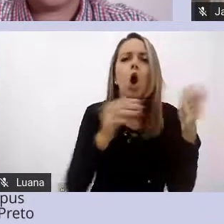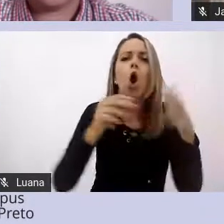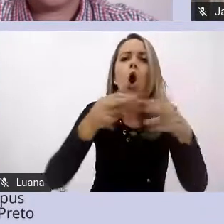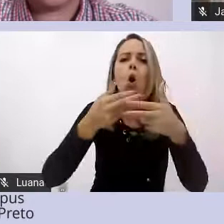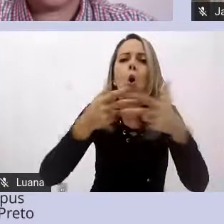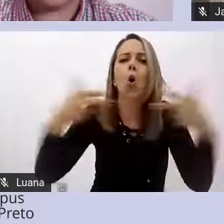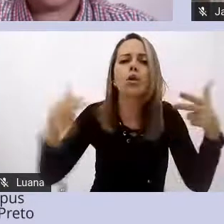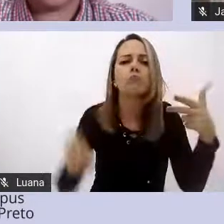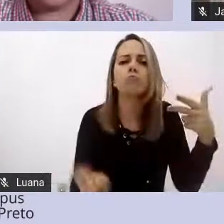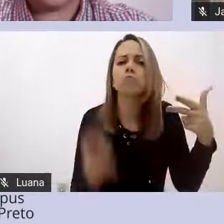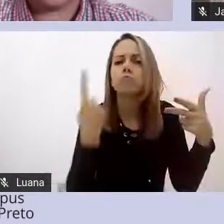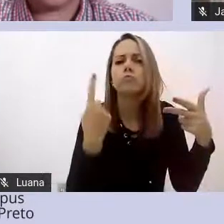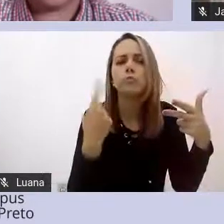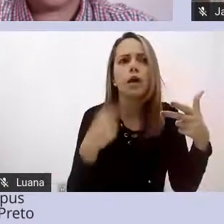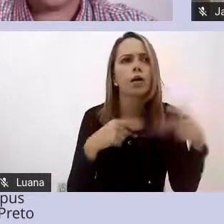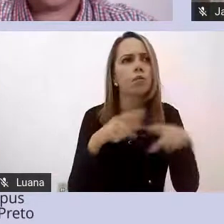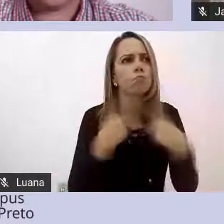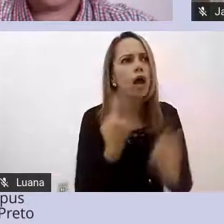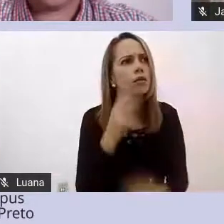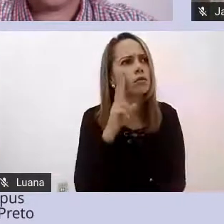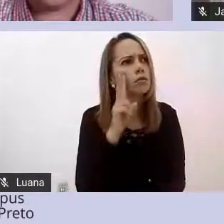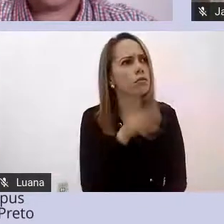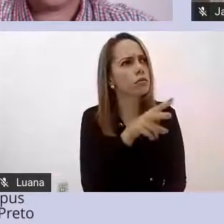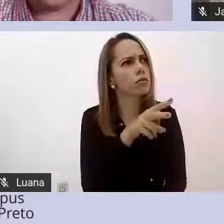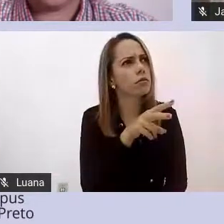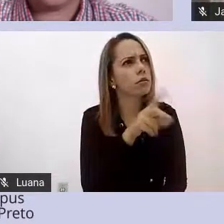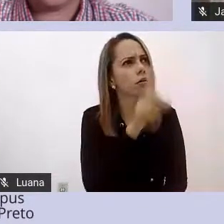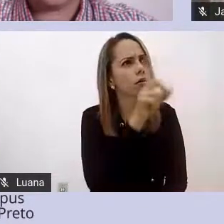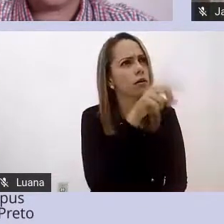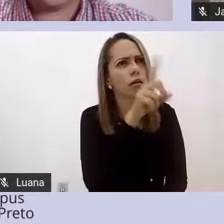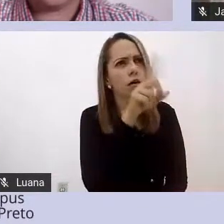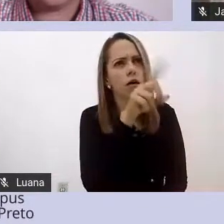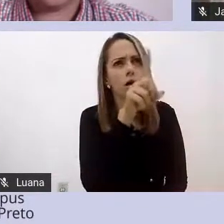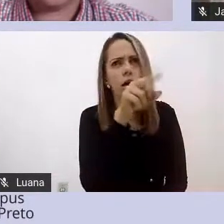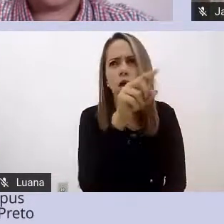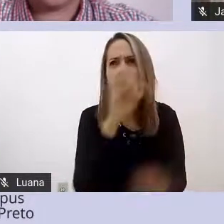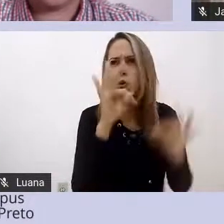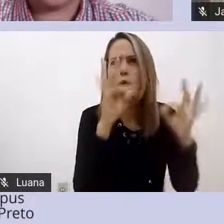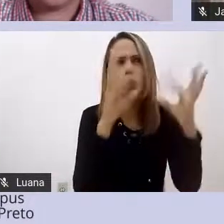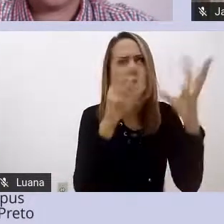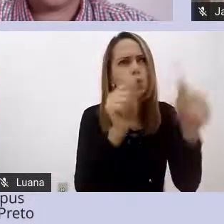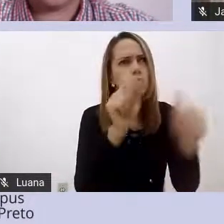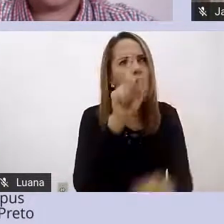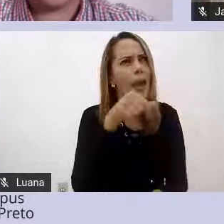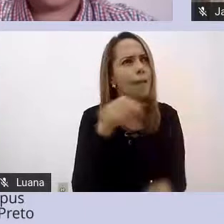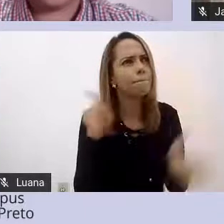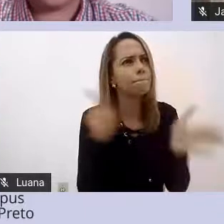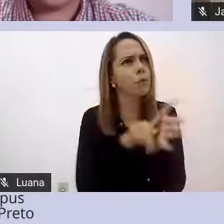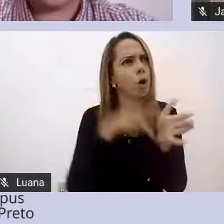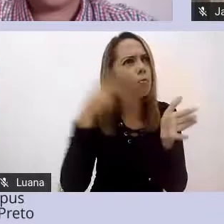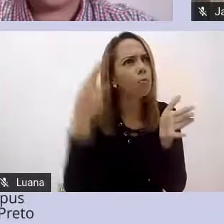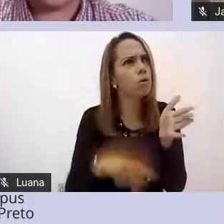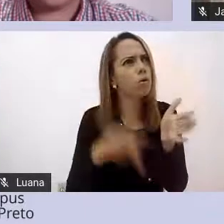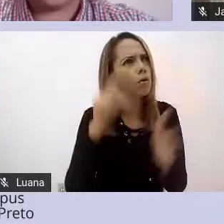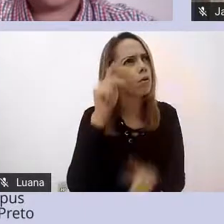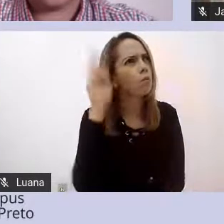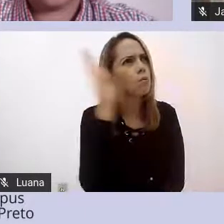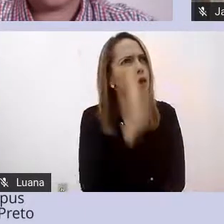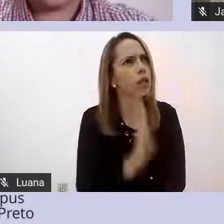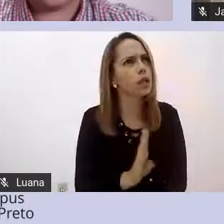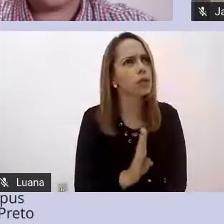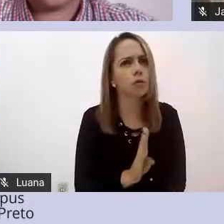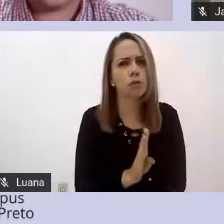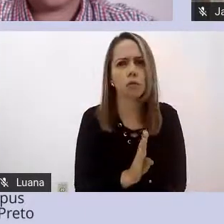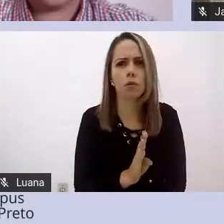jatobá, uma série de frutas que são daqui. E aquilo que é considerado normal é tudo que vem de fora. Melancia que vem